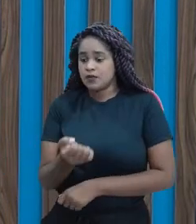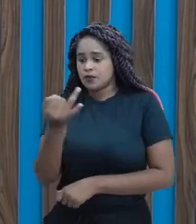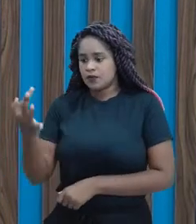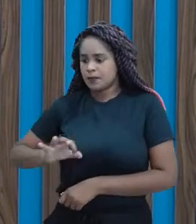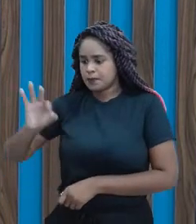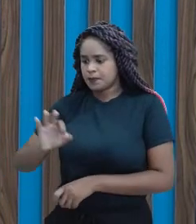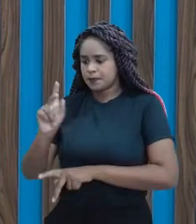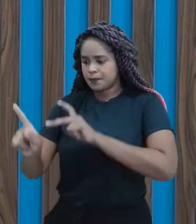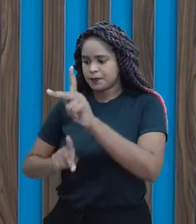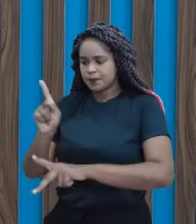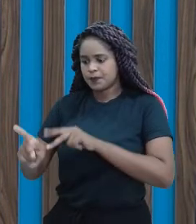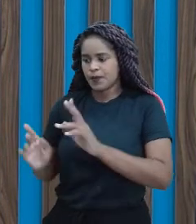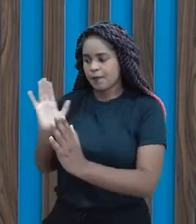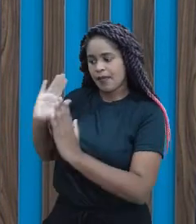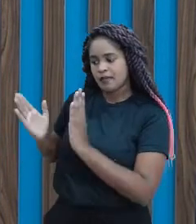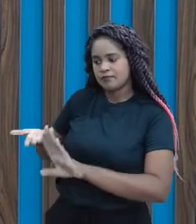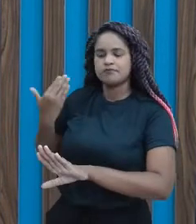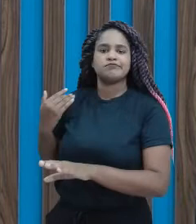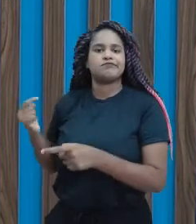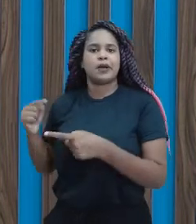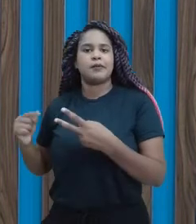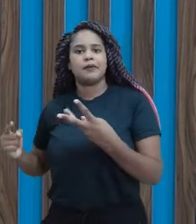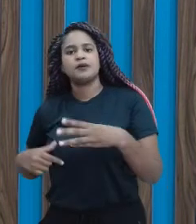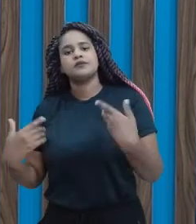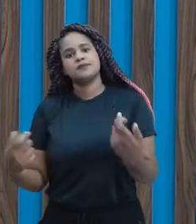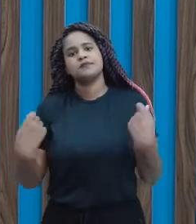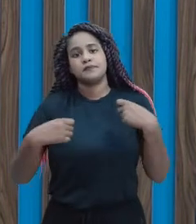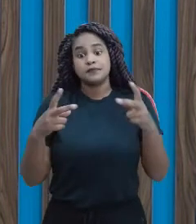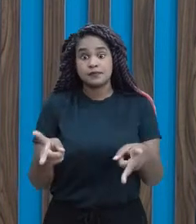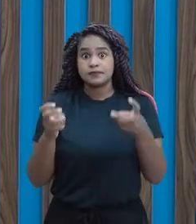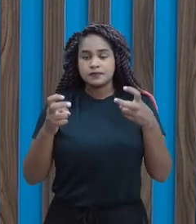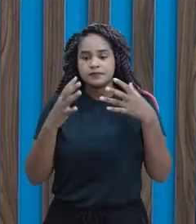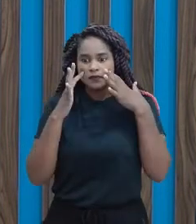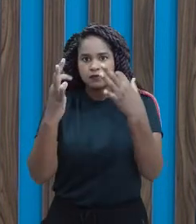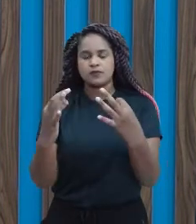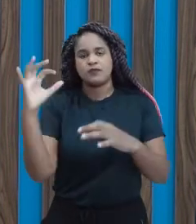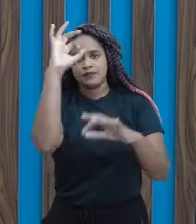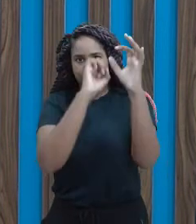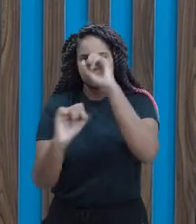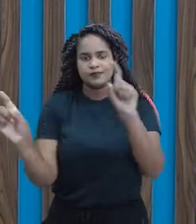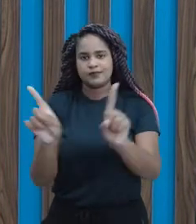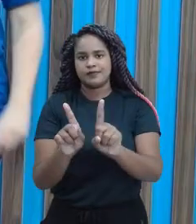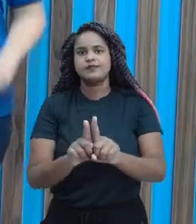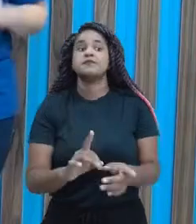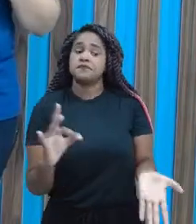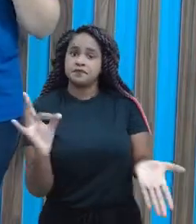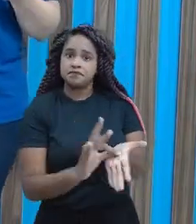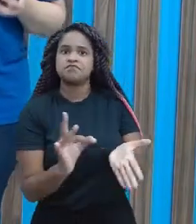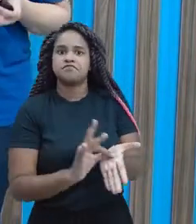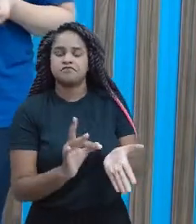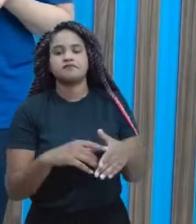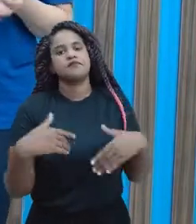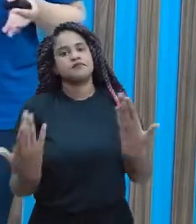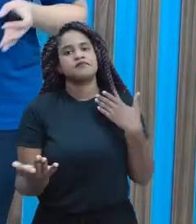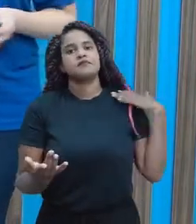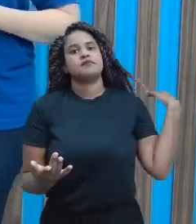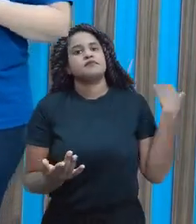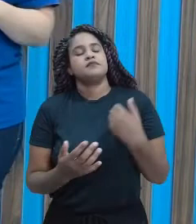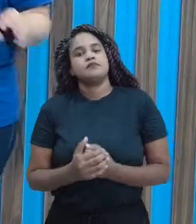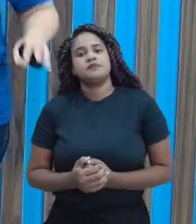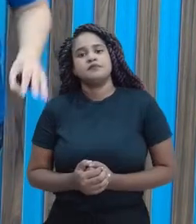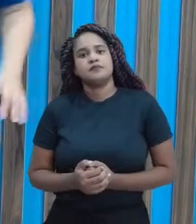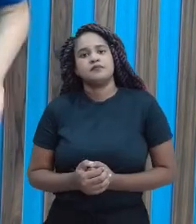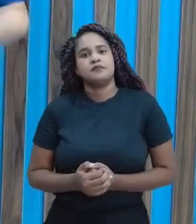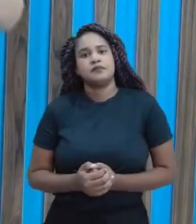isso. Então, é um tema que a gente tem que ter muita atenção e aprender, né? Pois é, essa interpretação, né, utilizada dentro